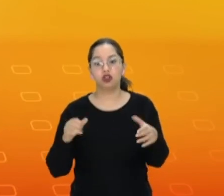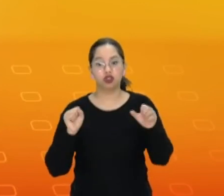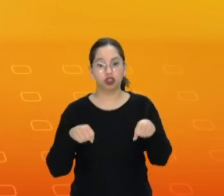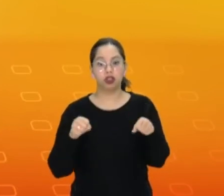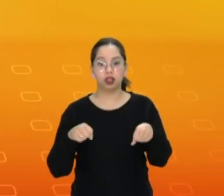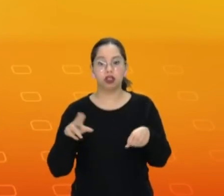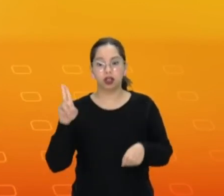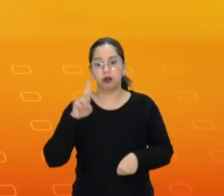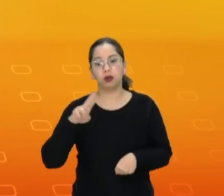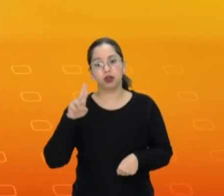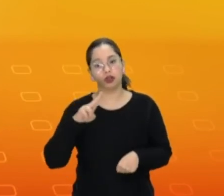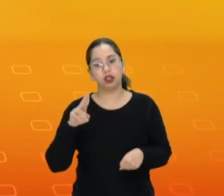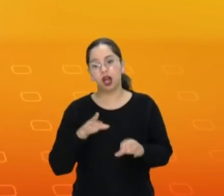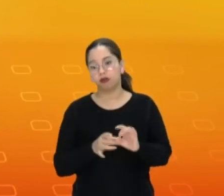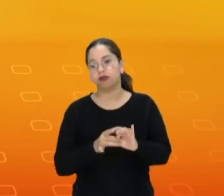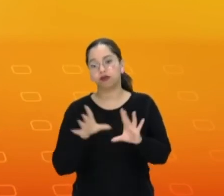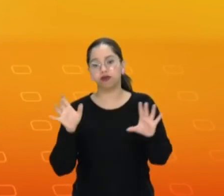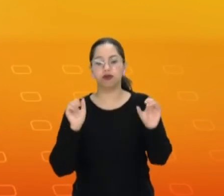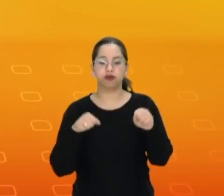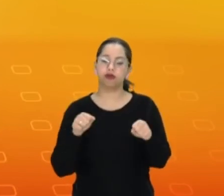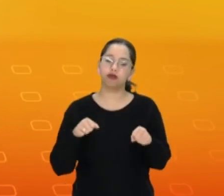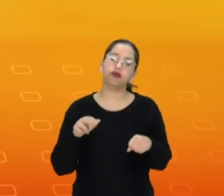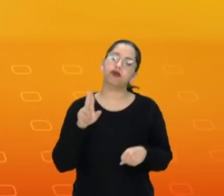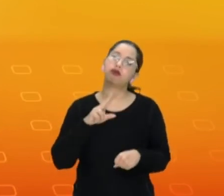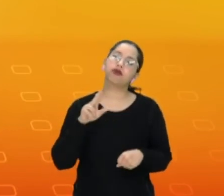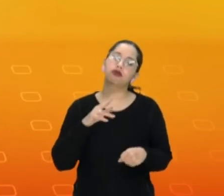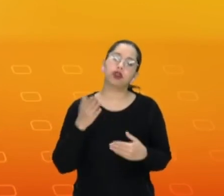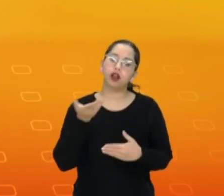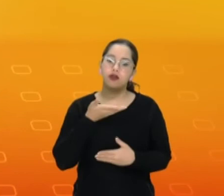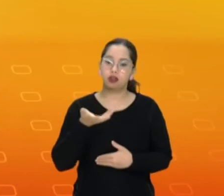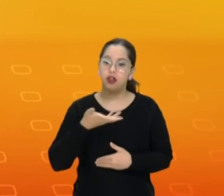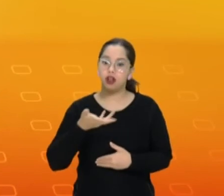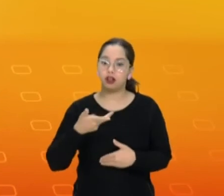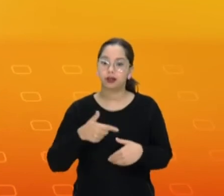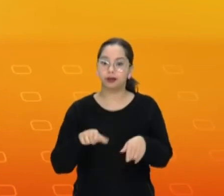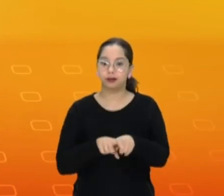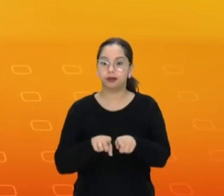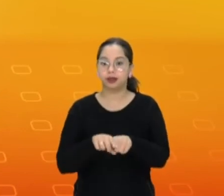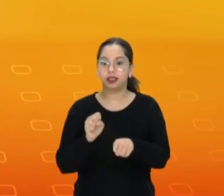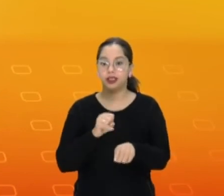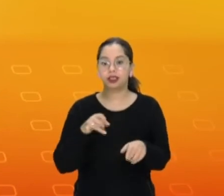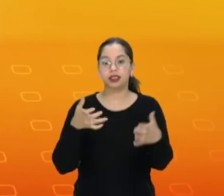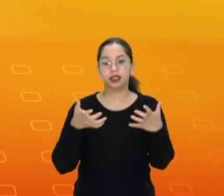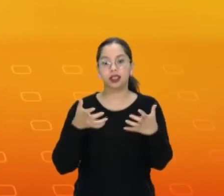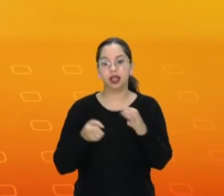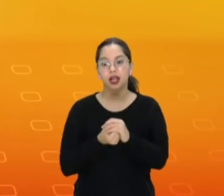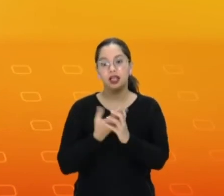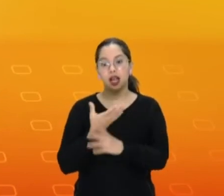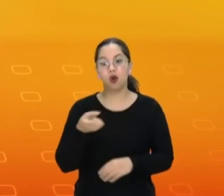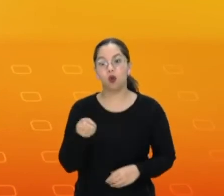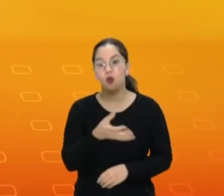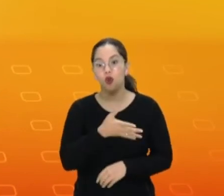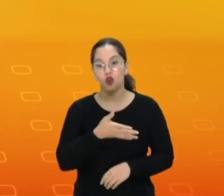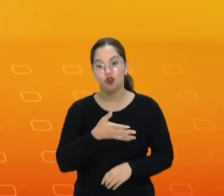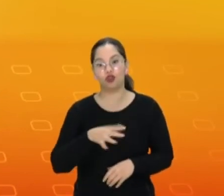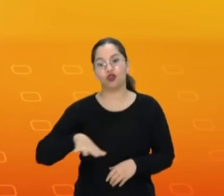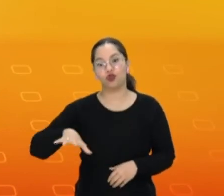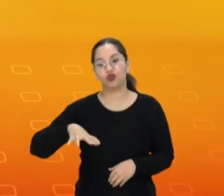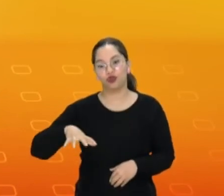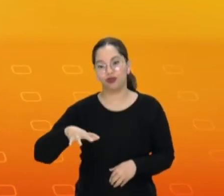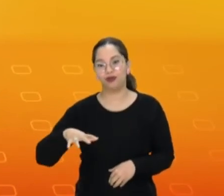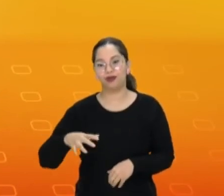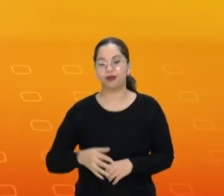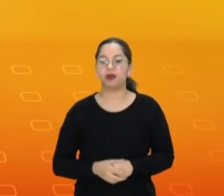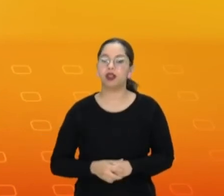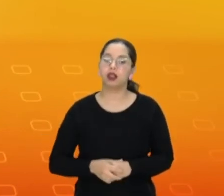disponíveis lá e que podem nos ajudar os da velocidade quando a gente quiser criar um novo ambiente e